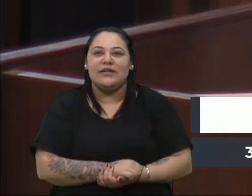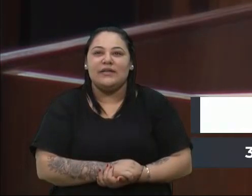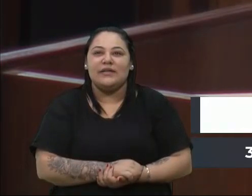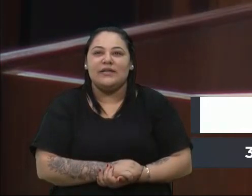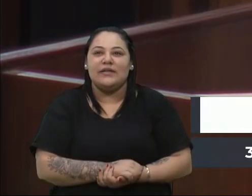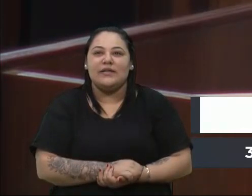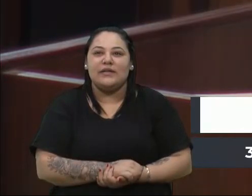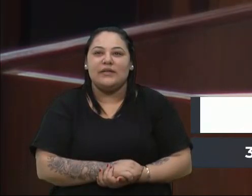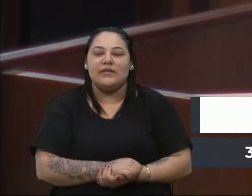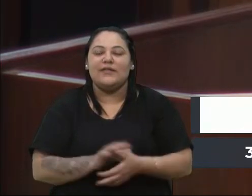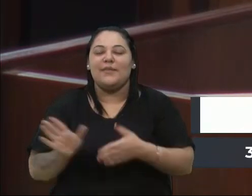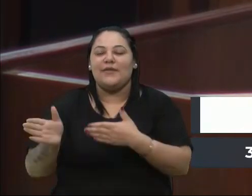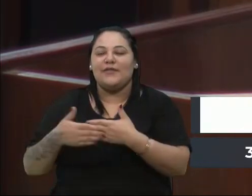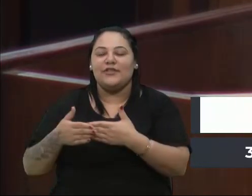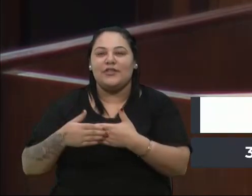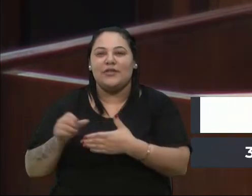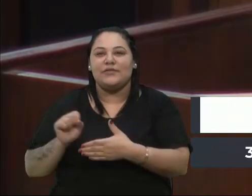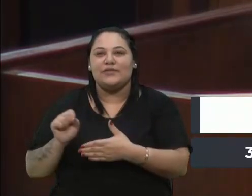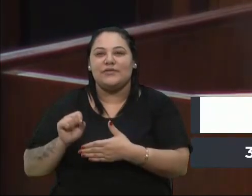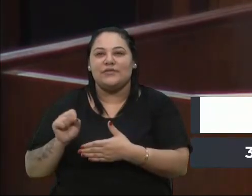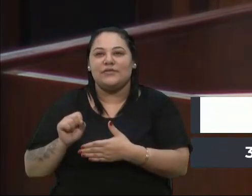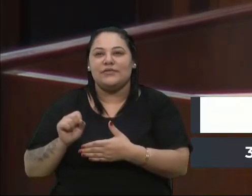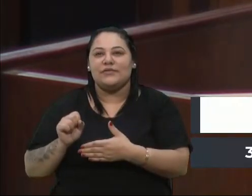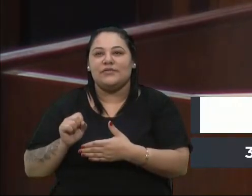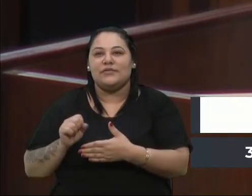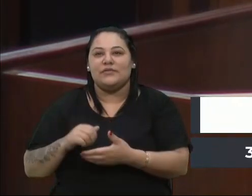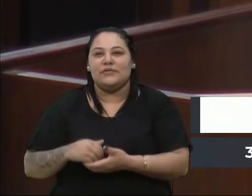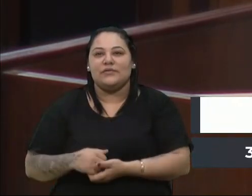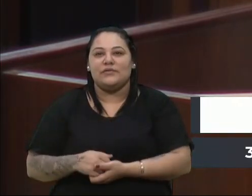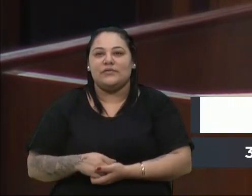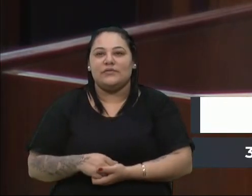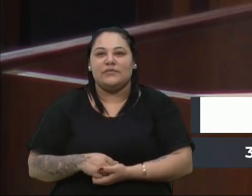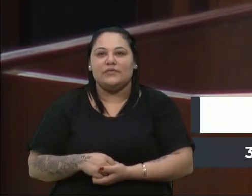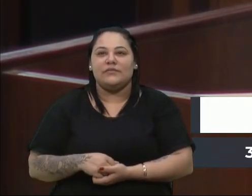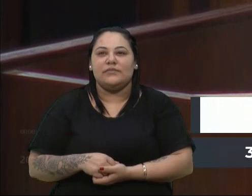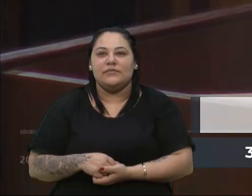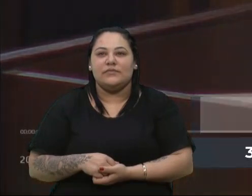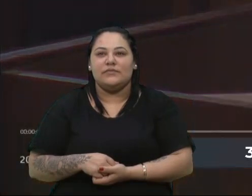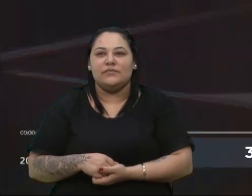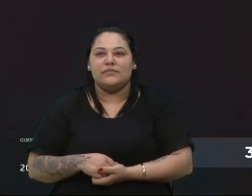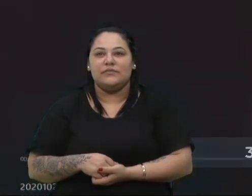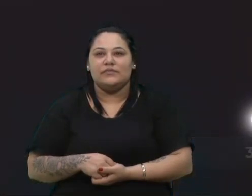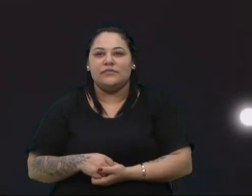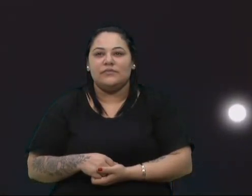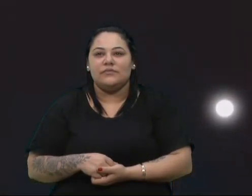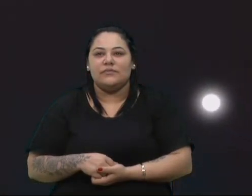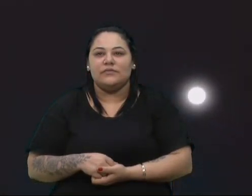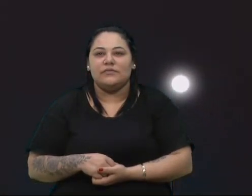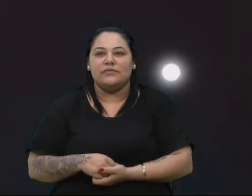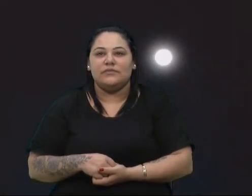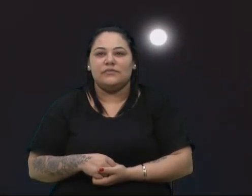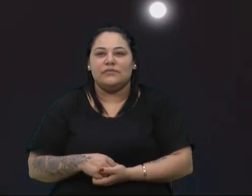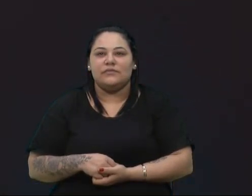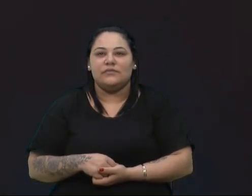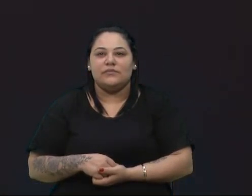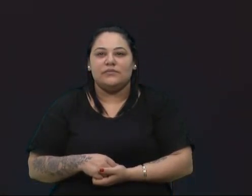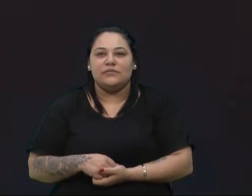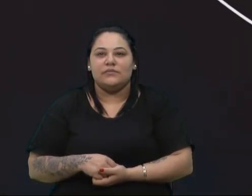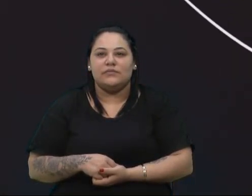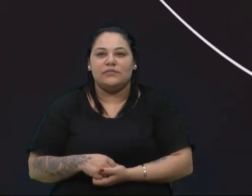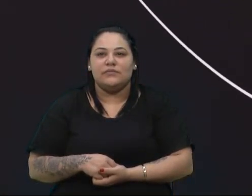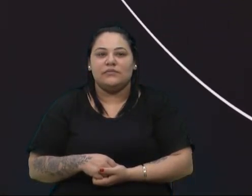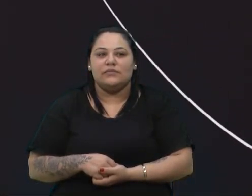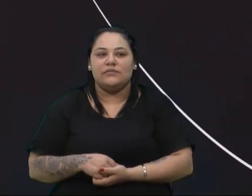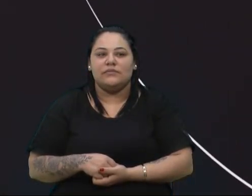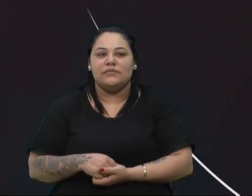para fechar esses segundinhos. E acredito que eu não tenha esquecido de falar nada das coisas mais pertinentes. Esse é